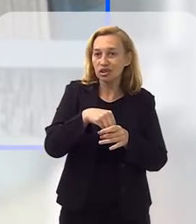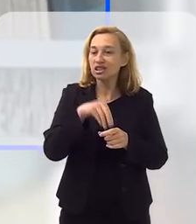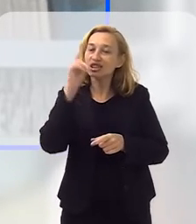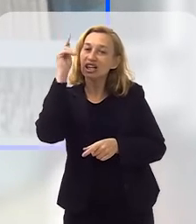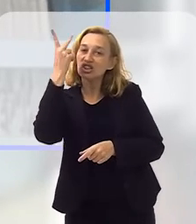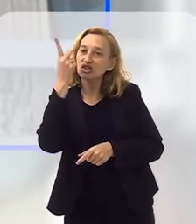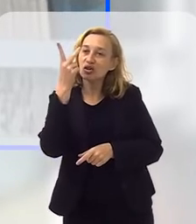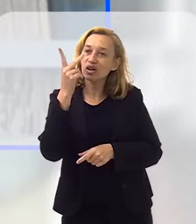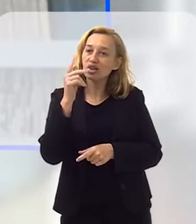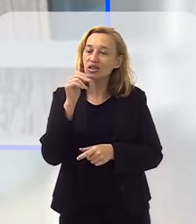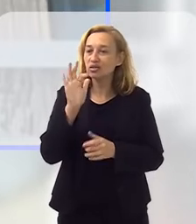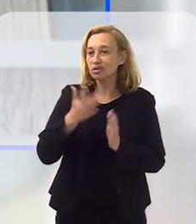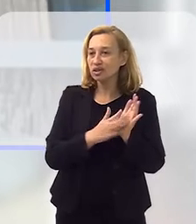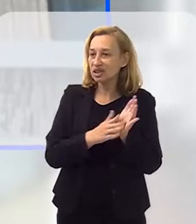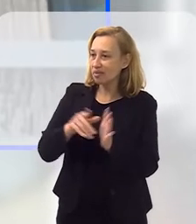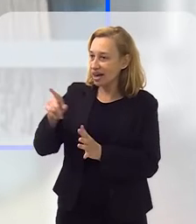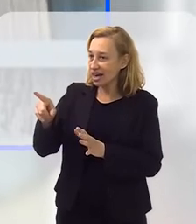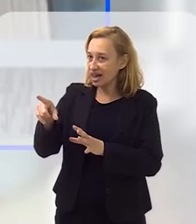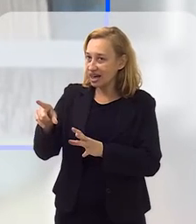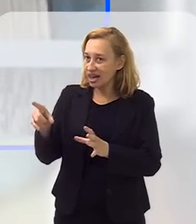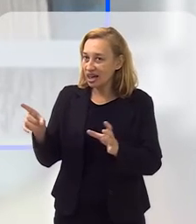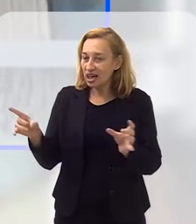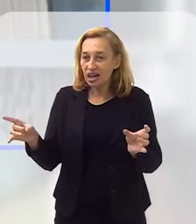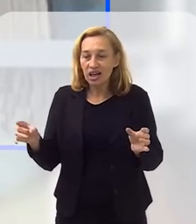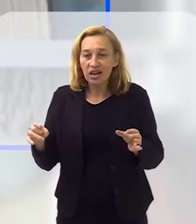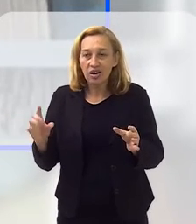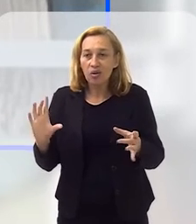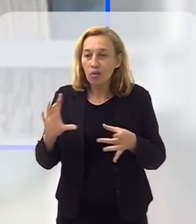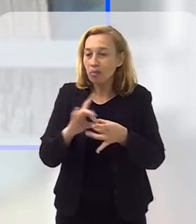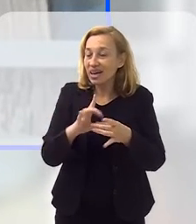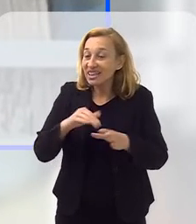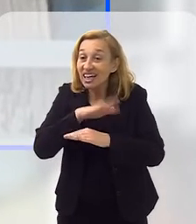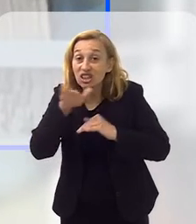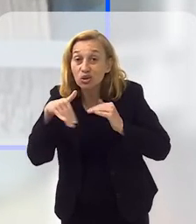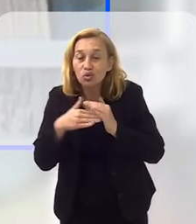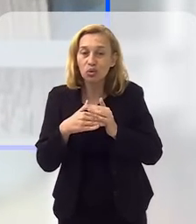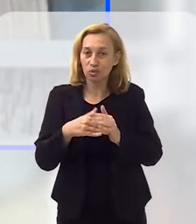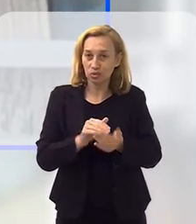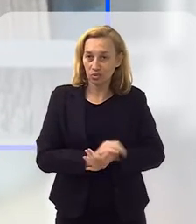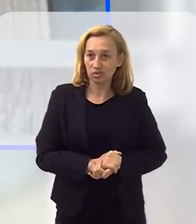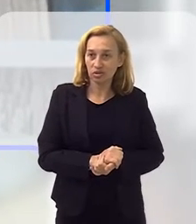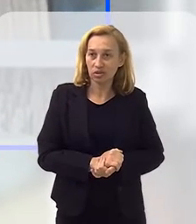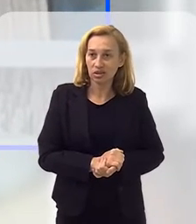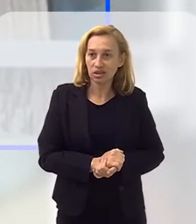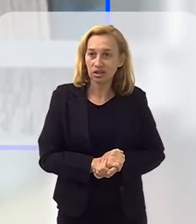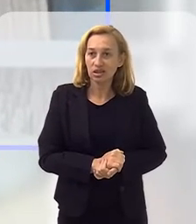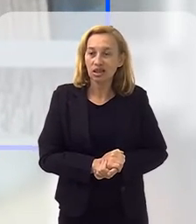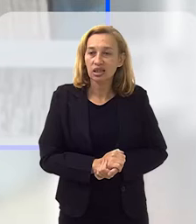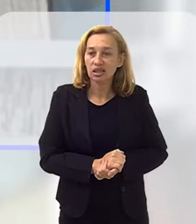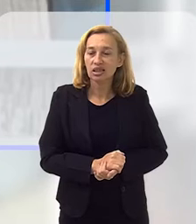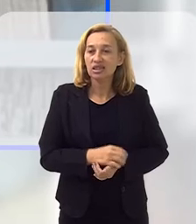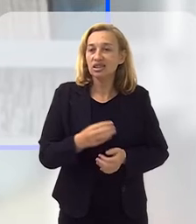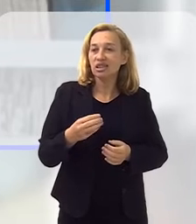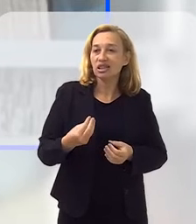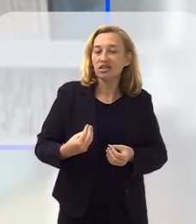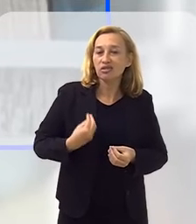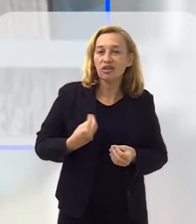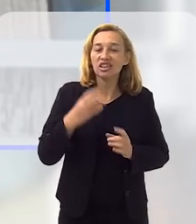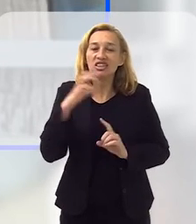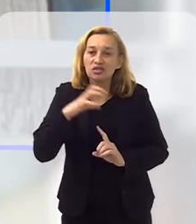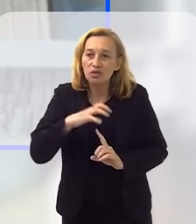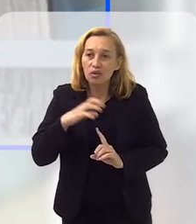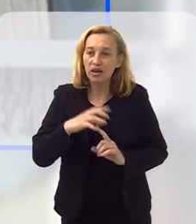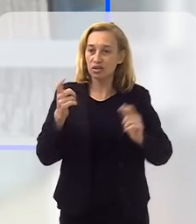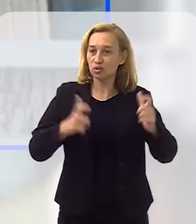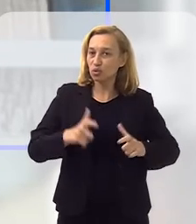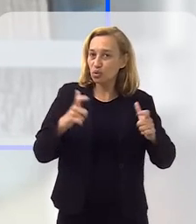história do samba, ela é a compositora mais completa de todas. Que aí, quando eu estou dizendo também dessa convivência,